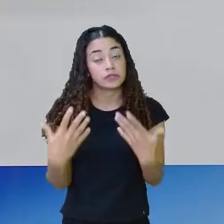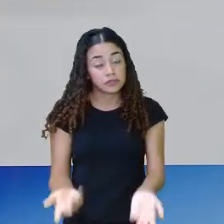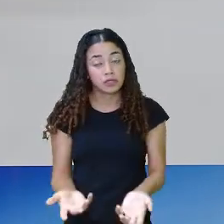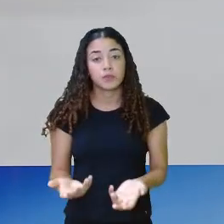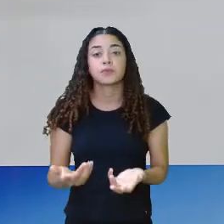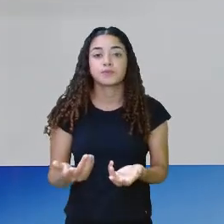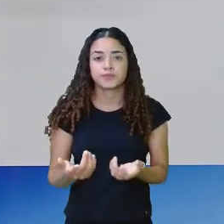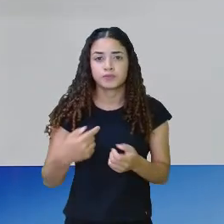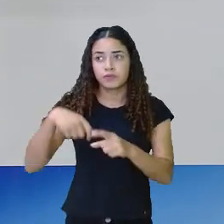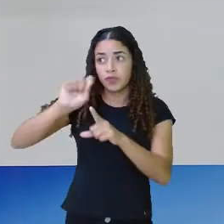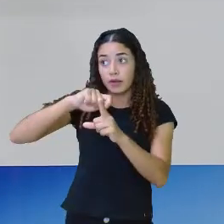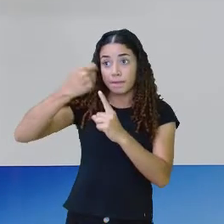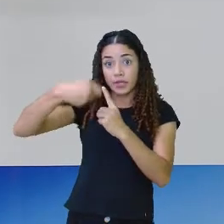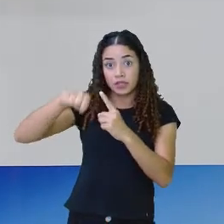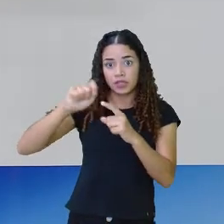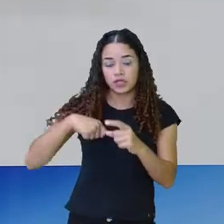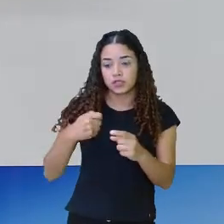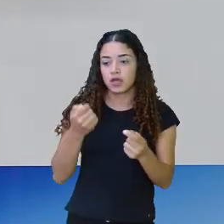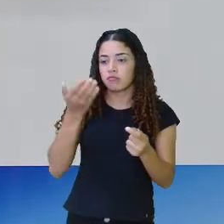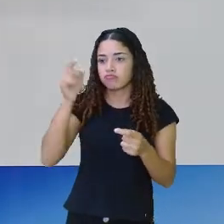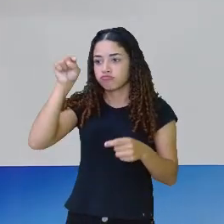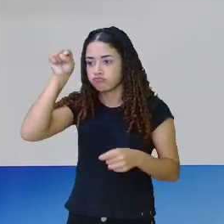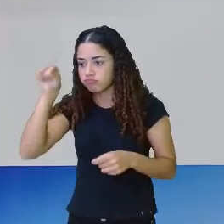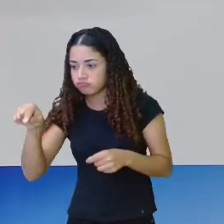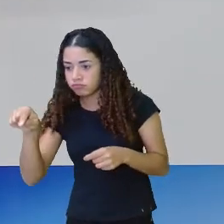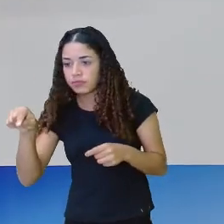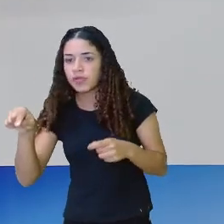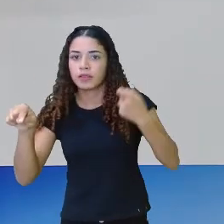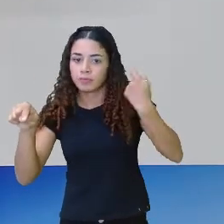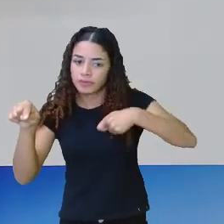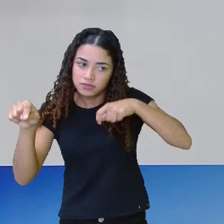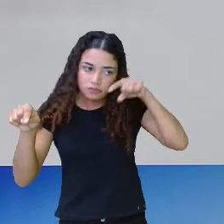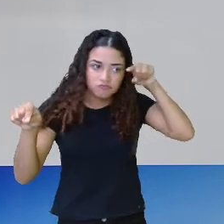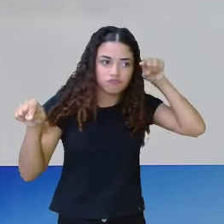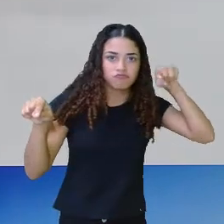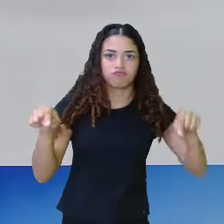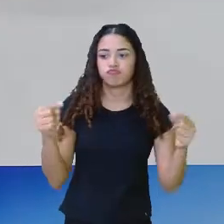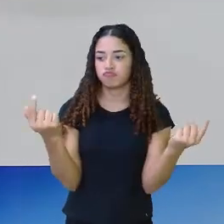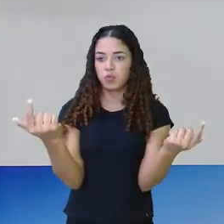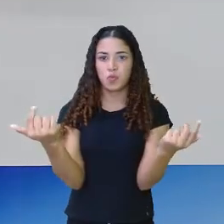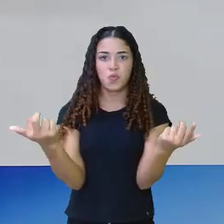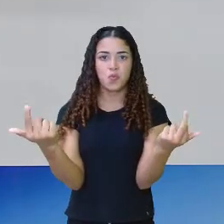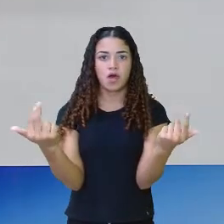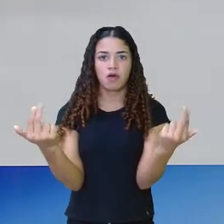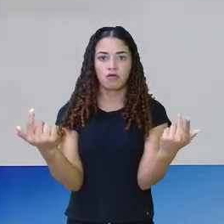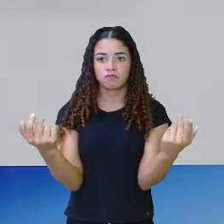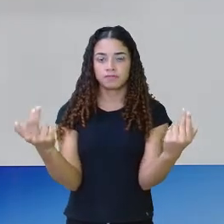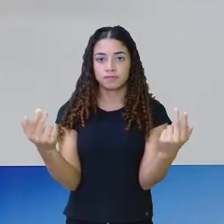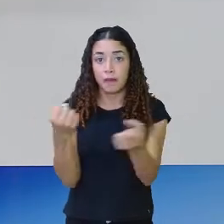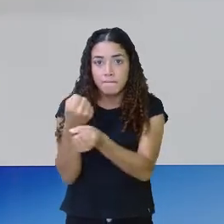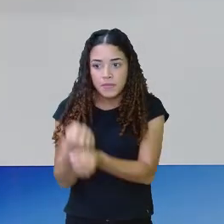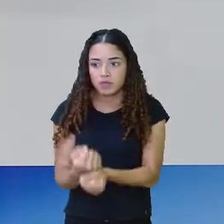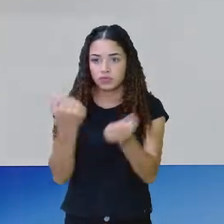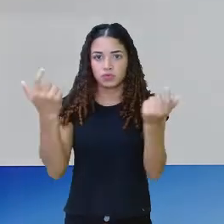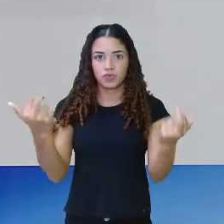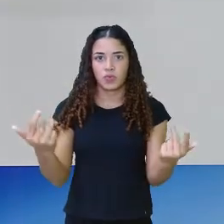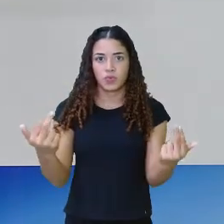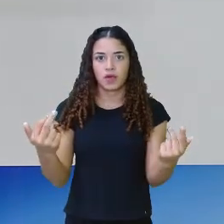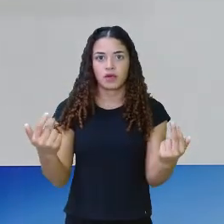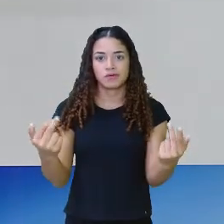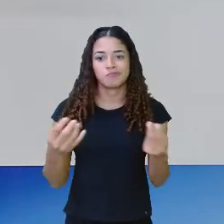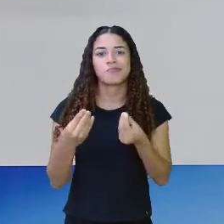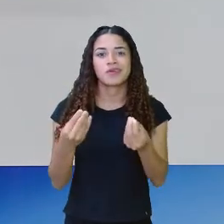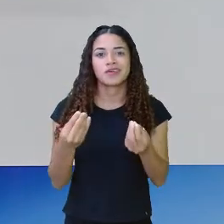de banana que tem de um lado precisa ter o mesmo peso que o outro para minha